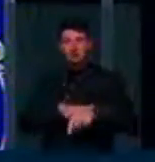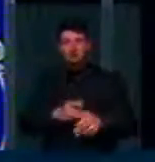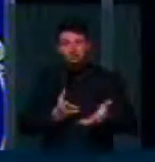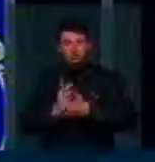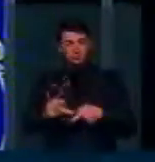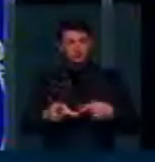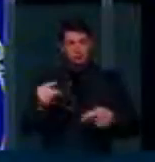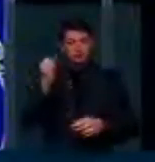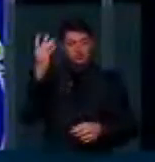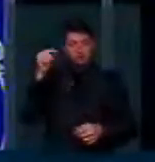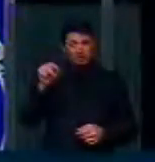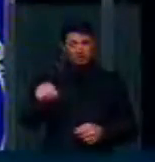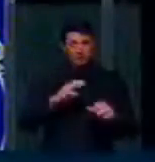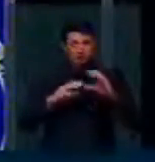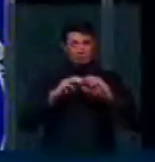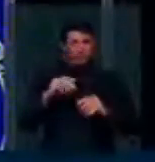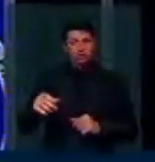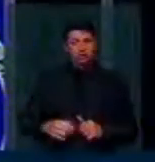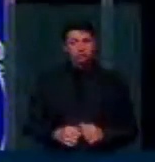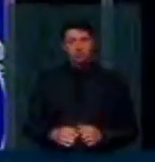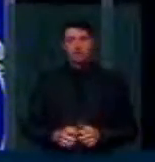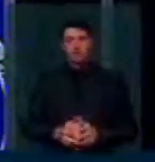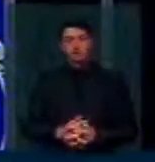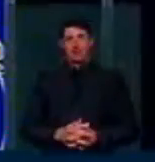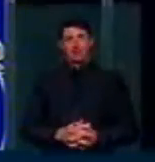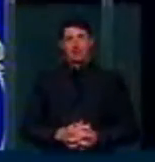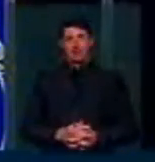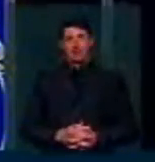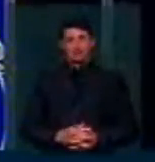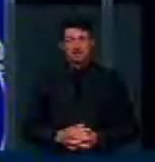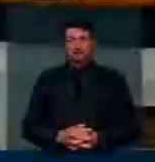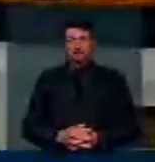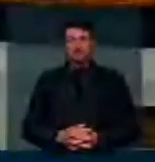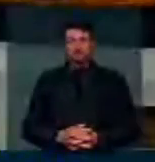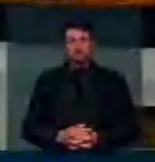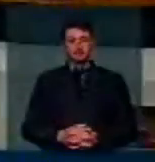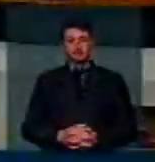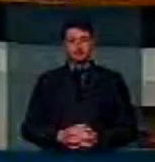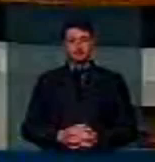projeto tão importante para a comunicação e para a democracia brasileira. Obrigado.